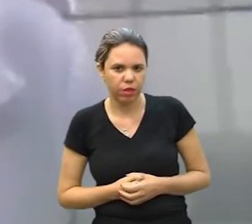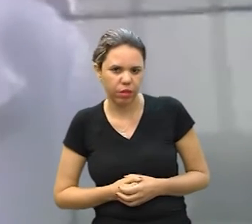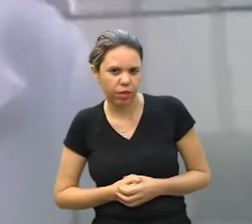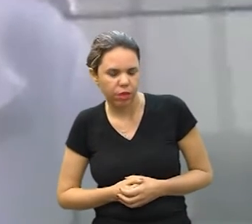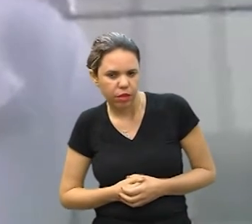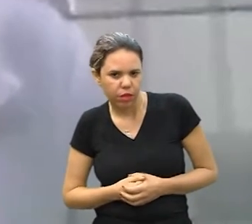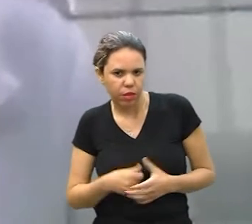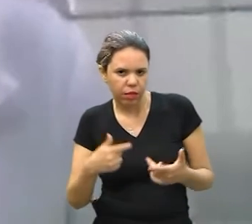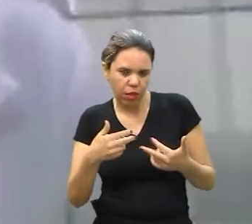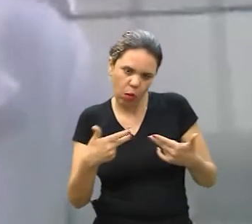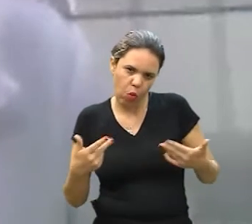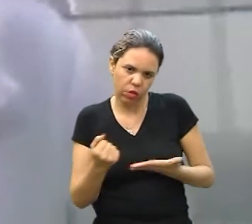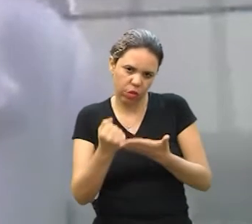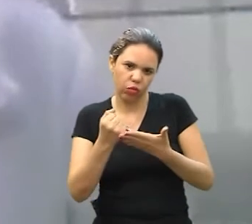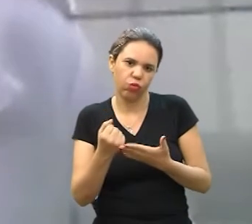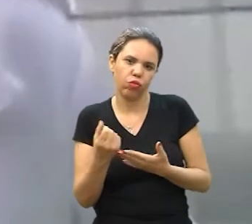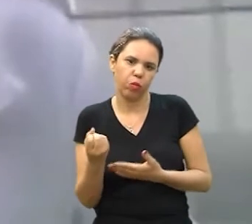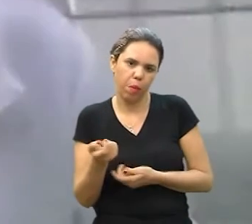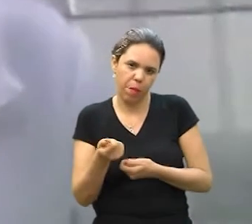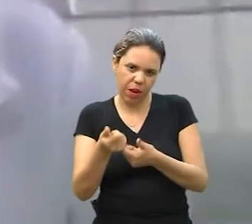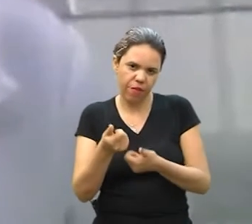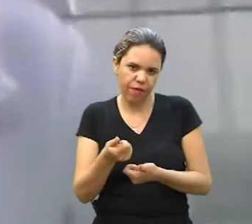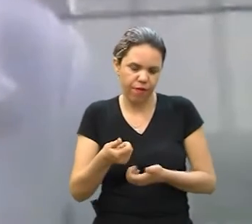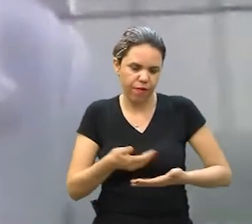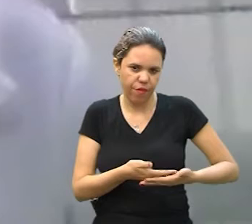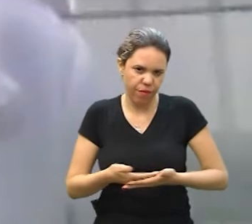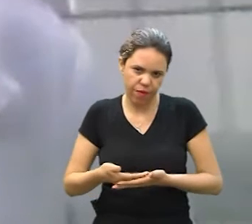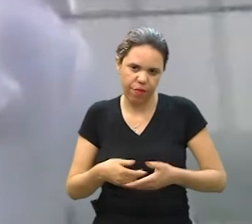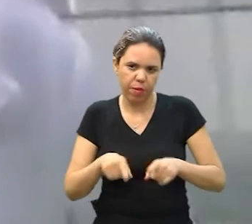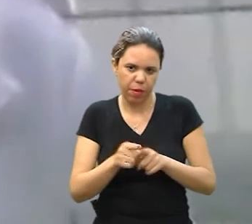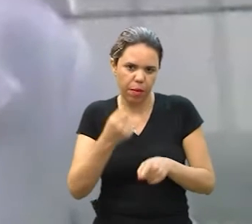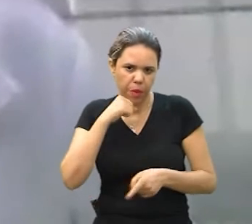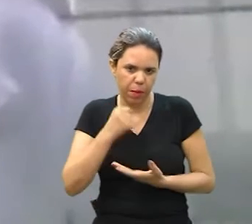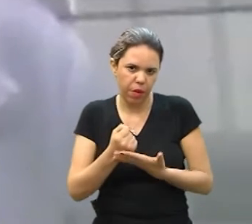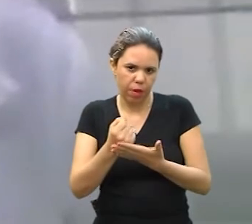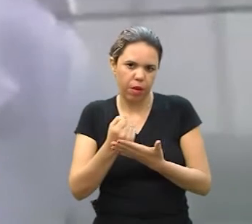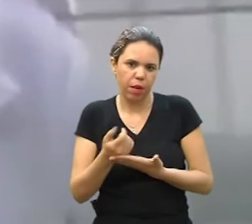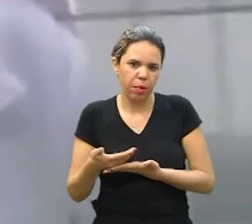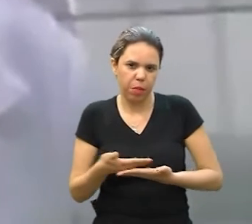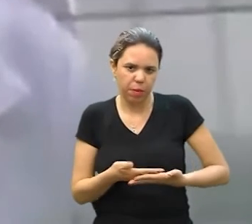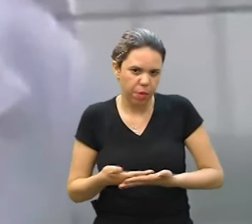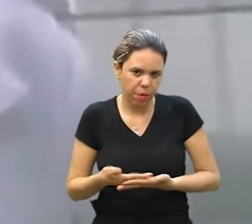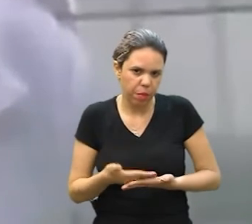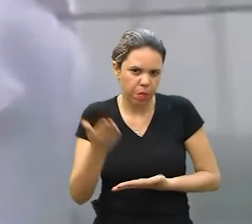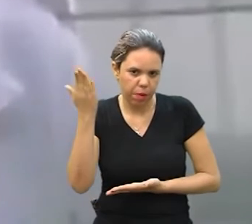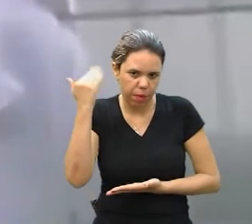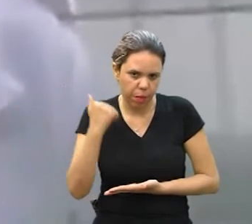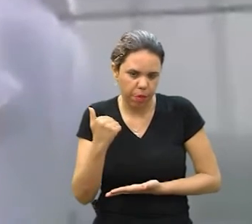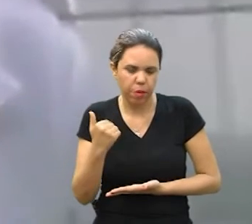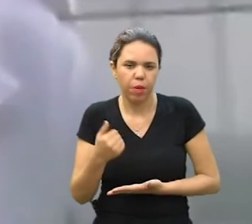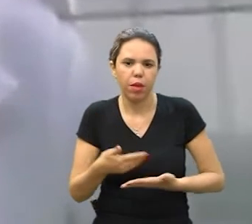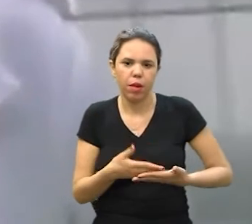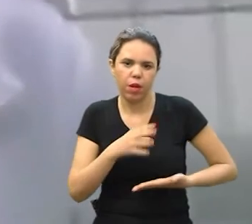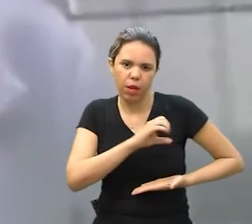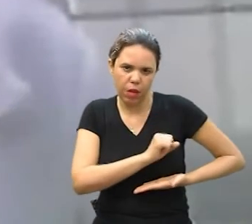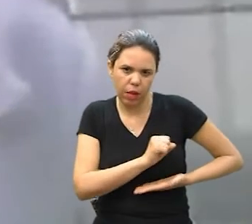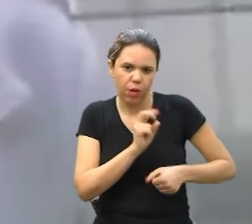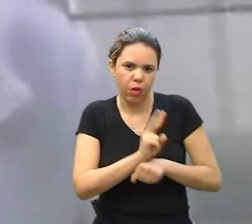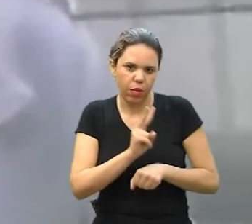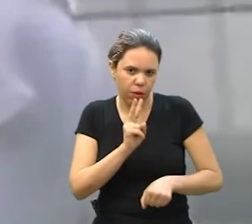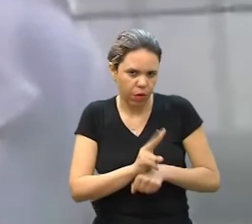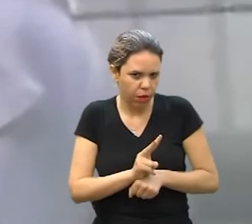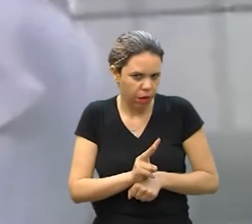de benefícios para o bebê e também para a mamãe. Do bebê, a gente sabe que o leite